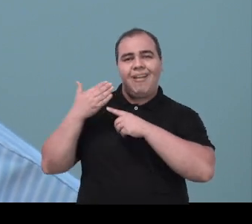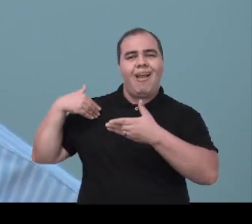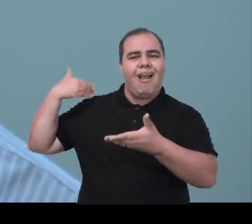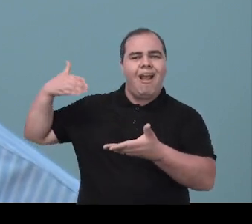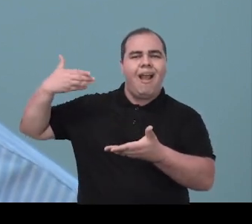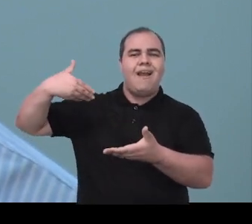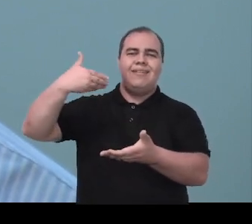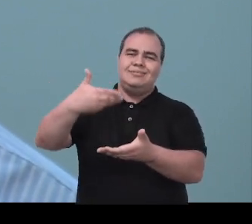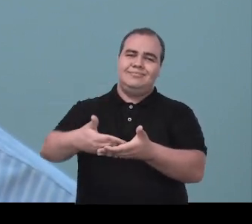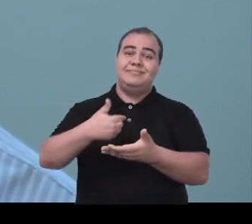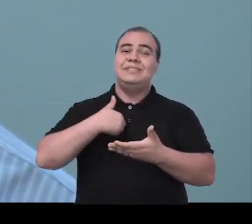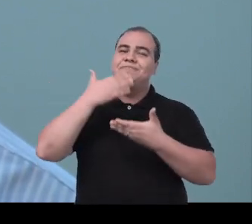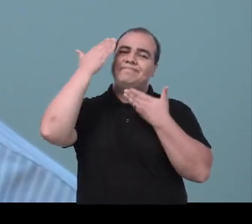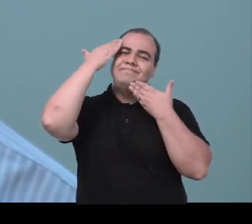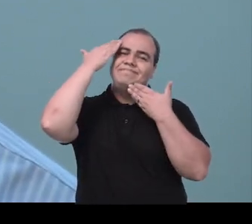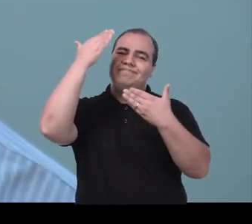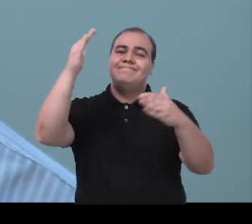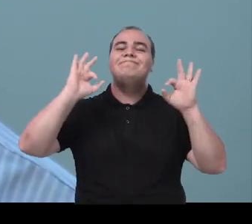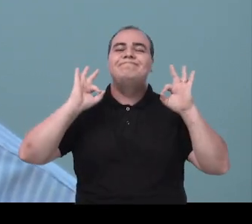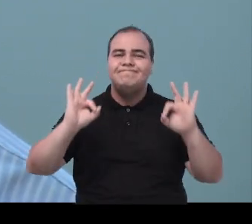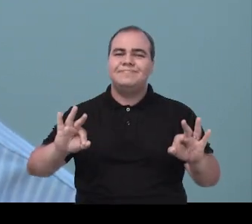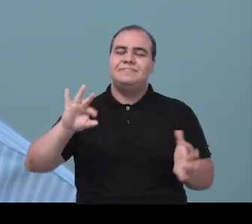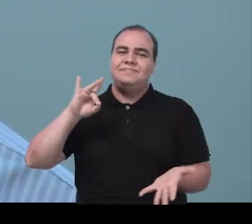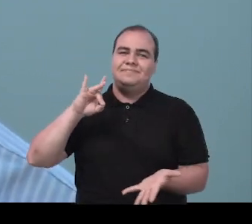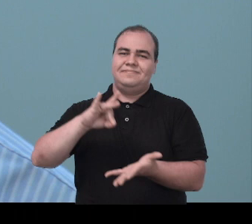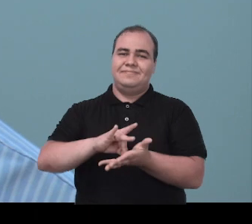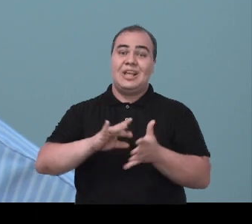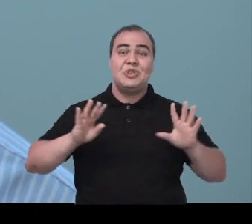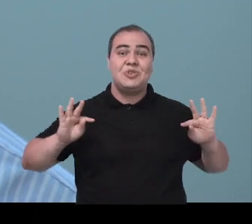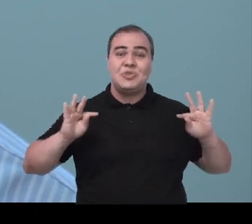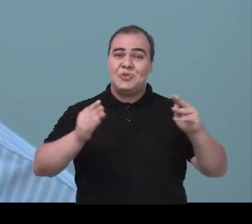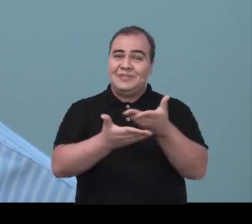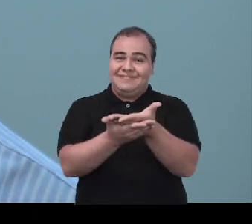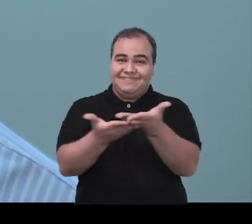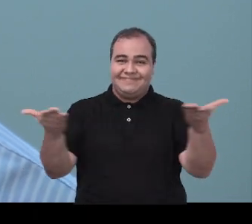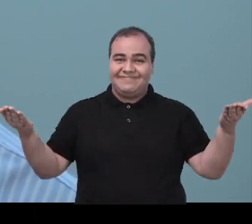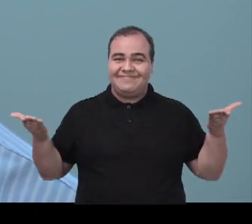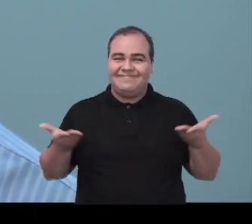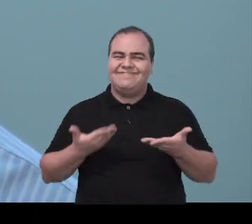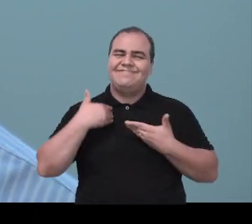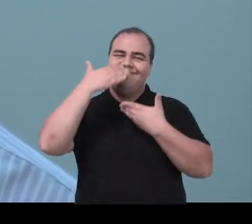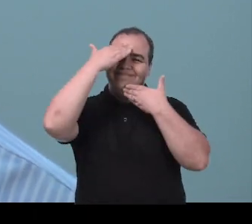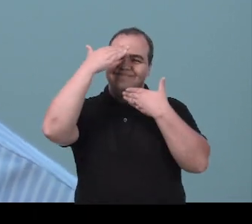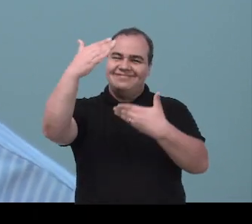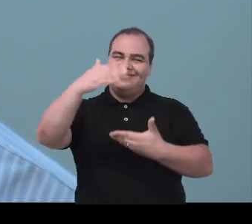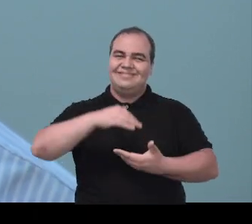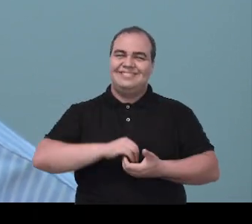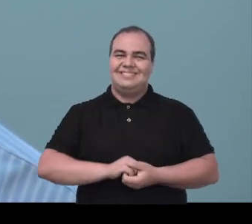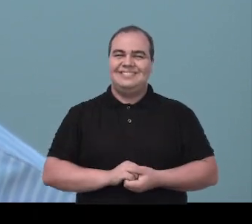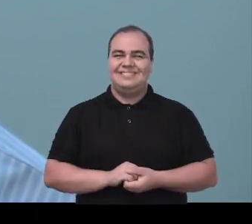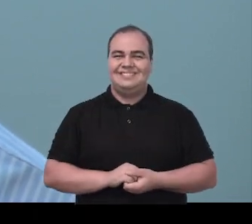me ajudaram até aqui. Eu fico muito grato, agradecido de verdade a todos vocês.